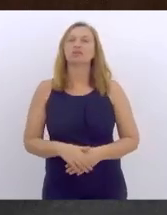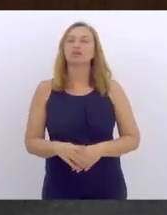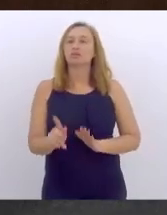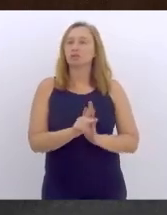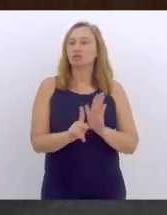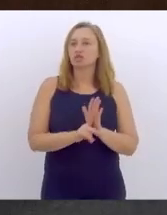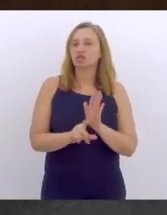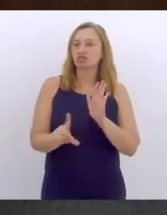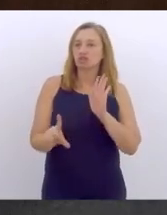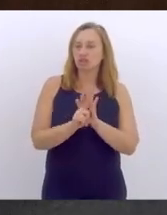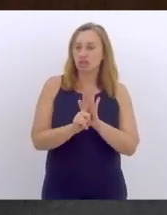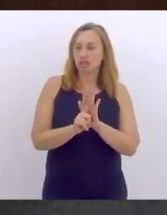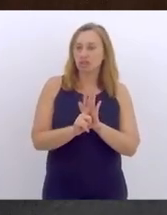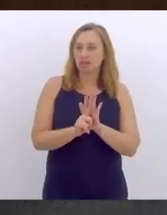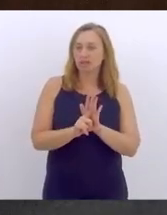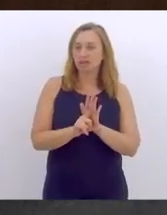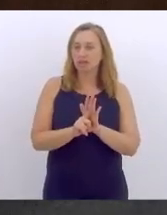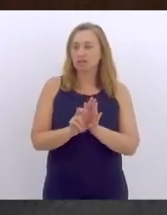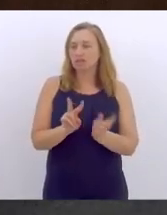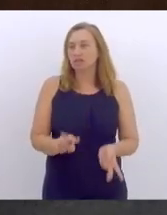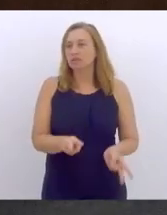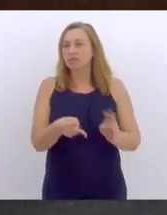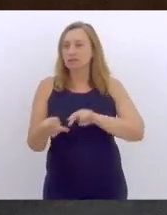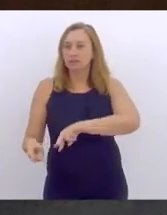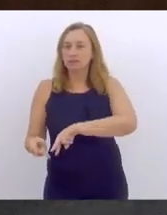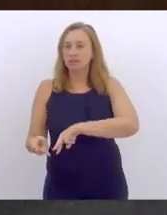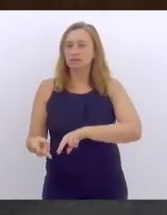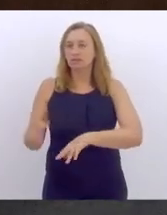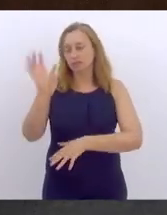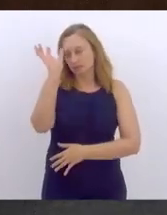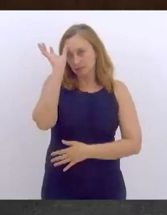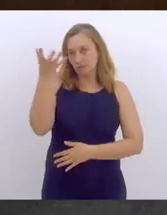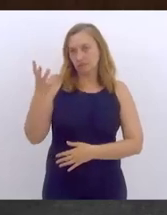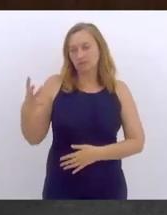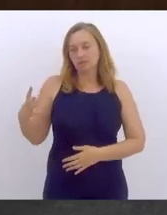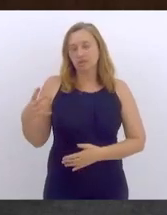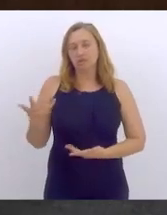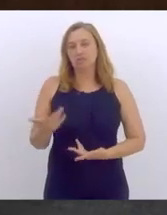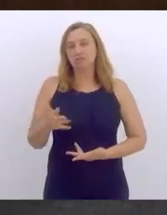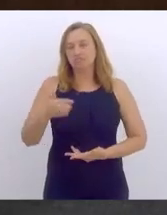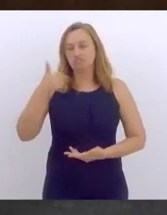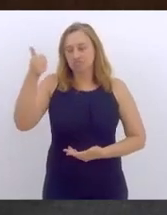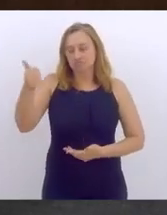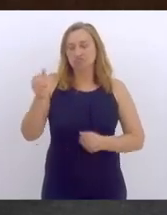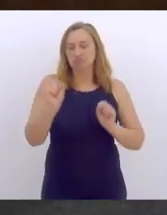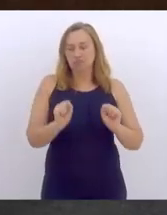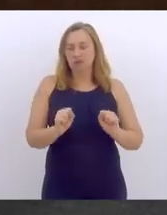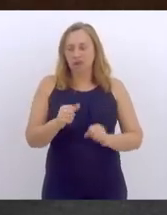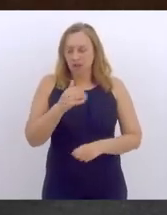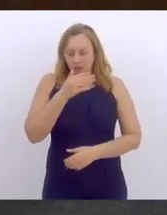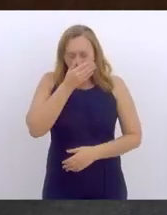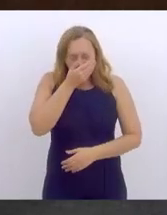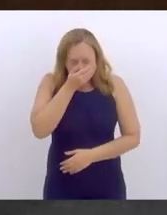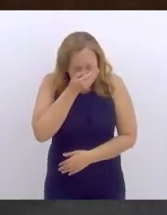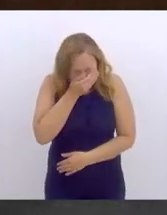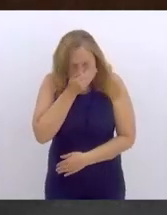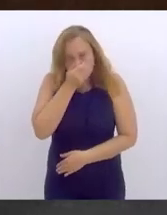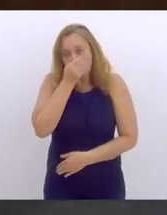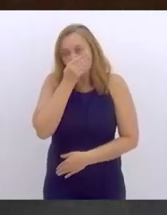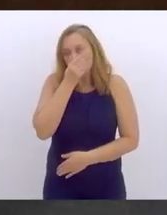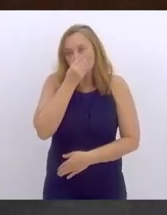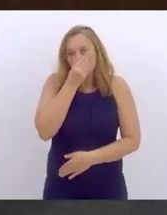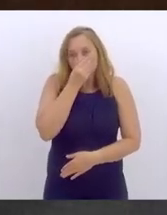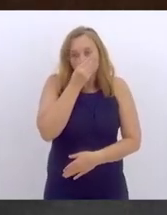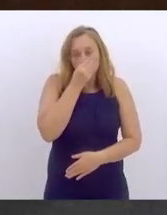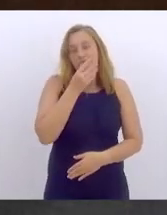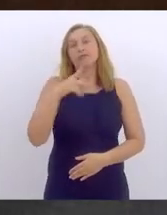de lei encaminhou a solução mais viável possível. E o parlamento,